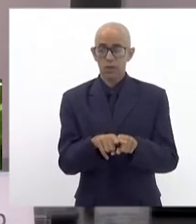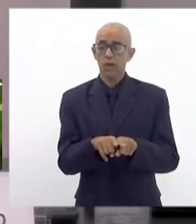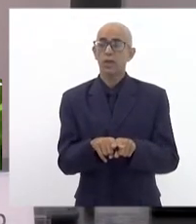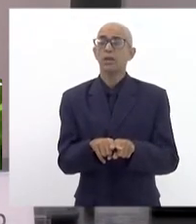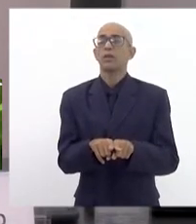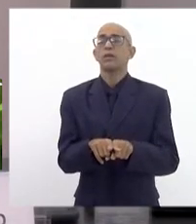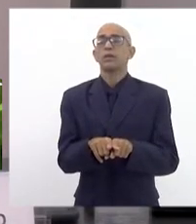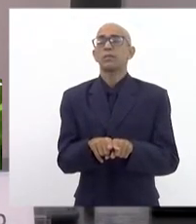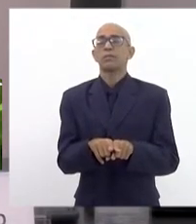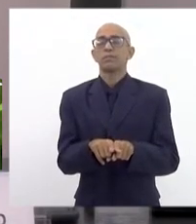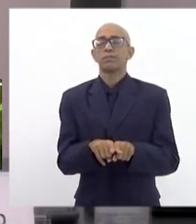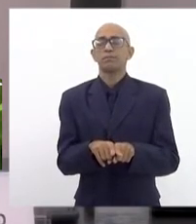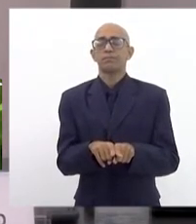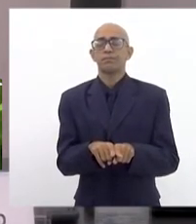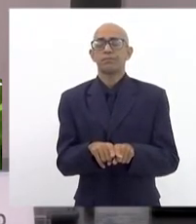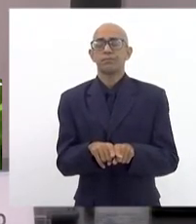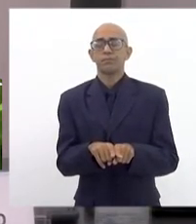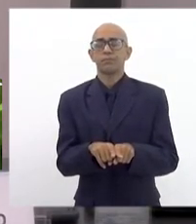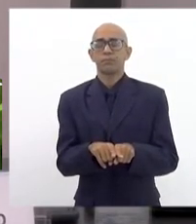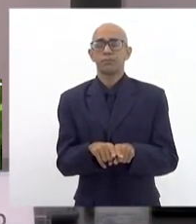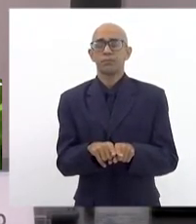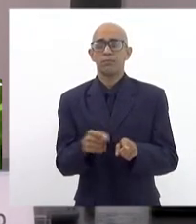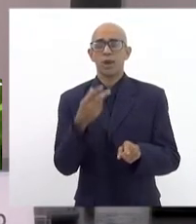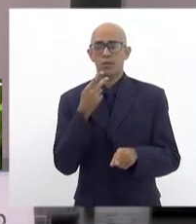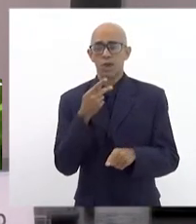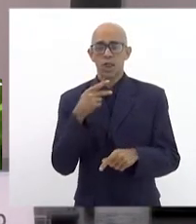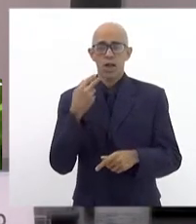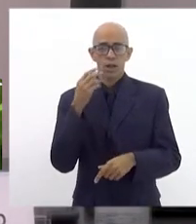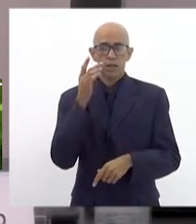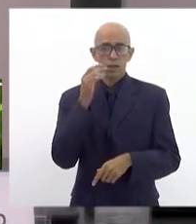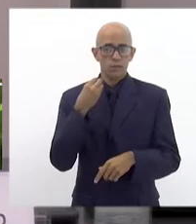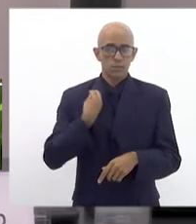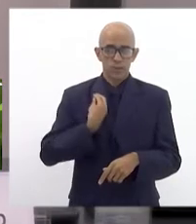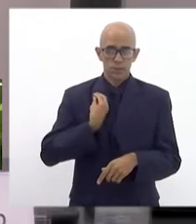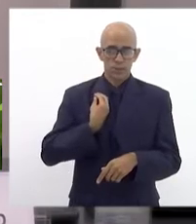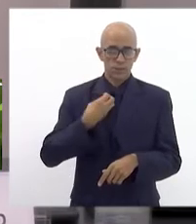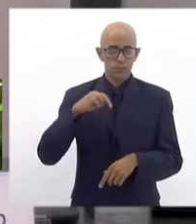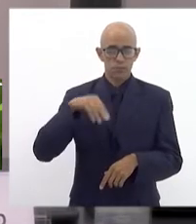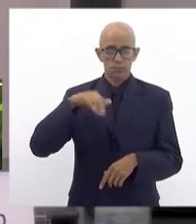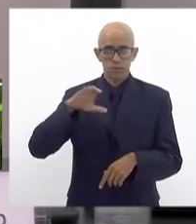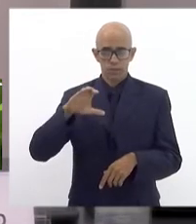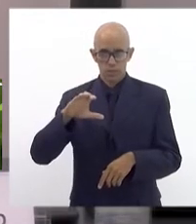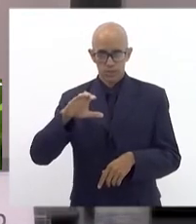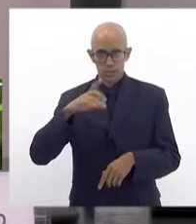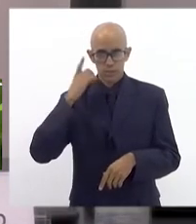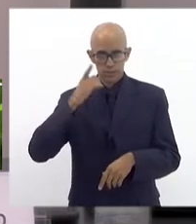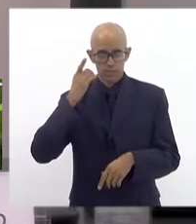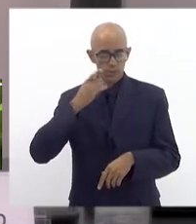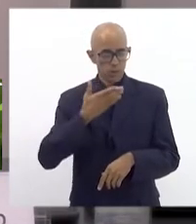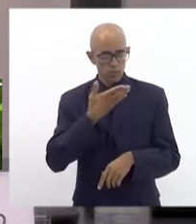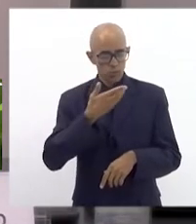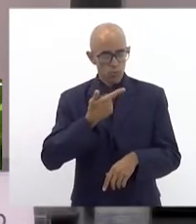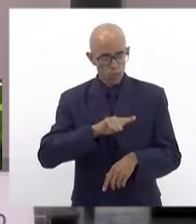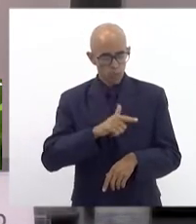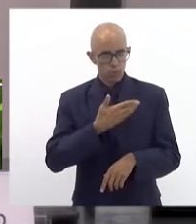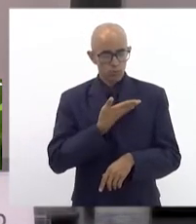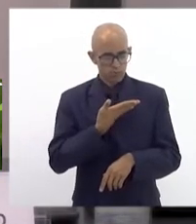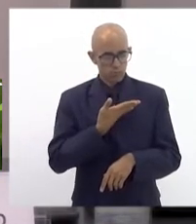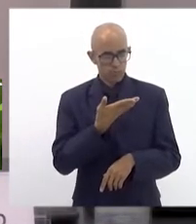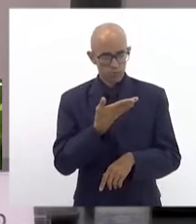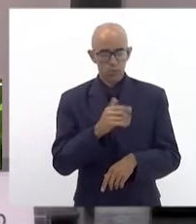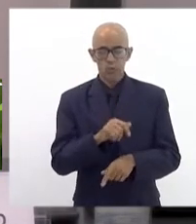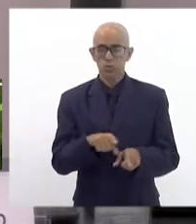para registrar e agradecer a presença do deputado Carlos Mink também, outro querido companheiro, meu amigo